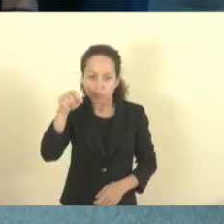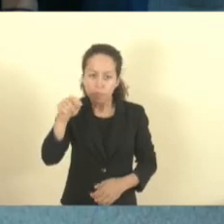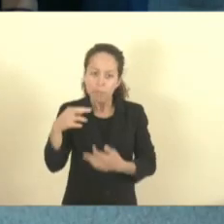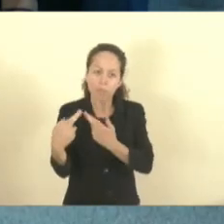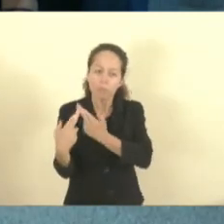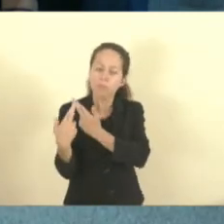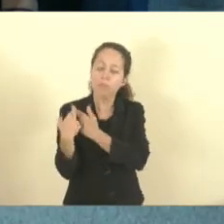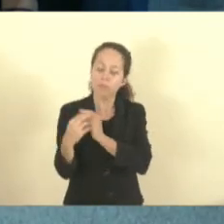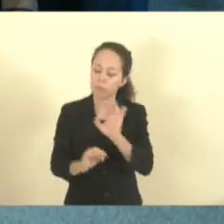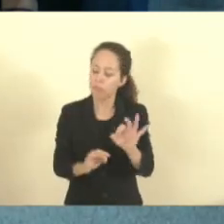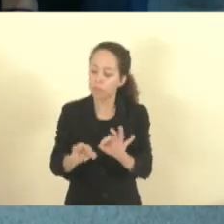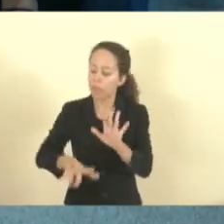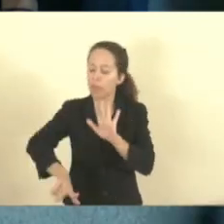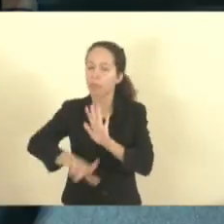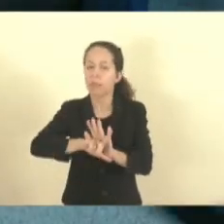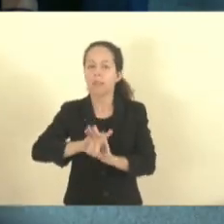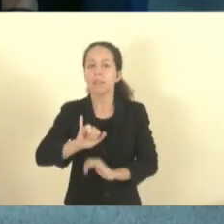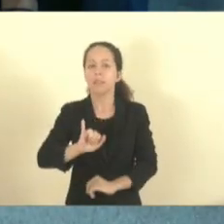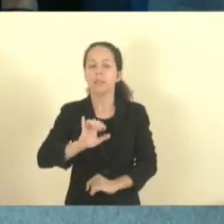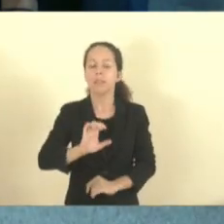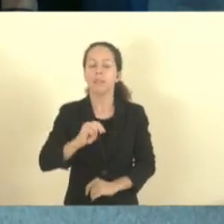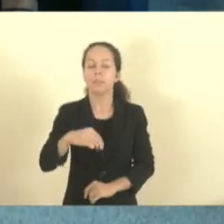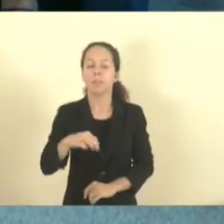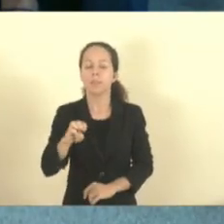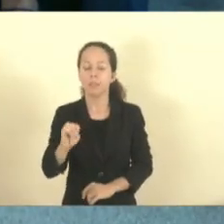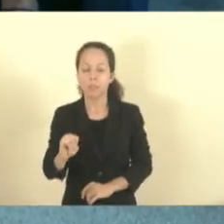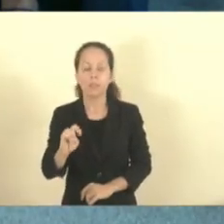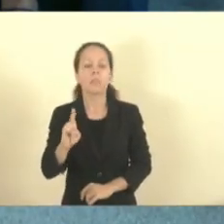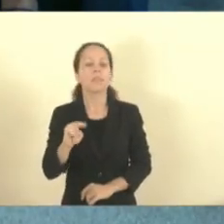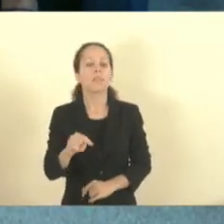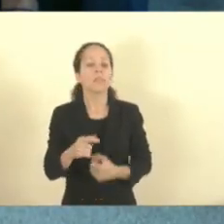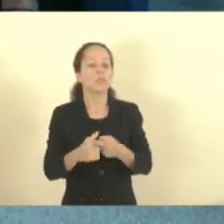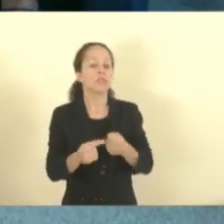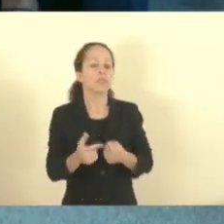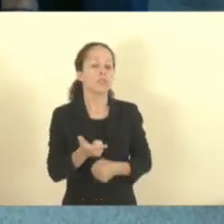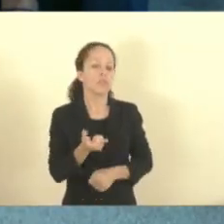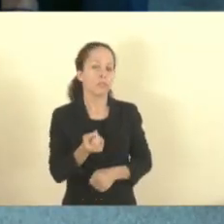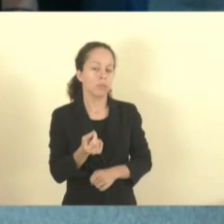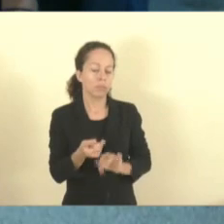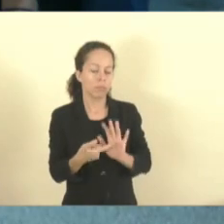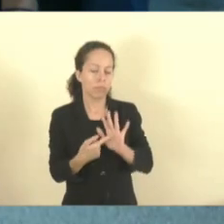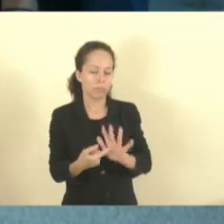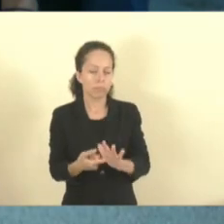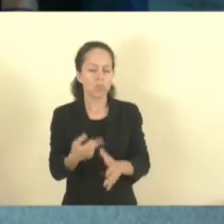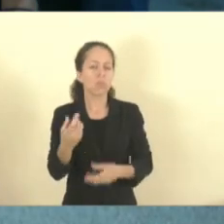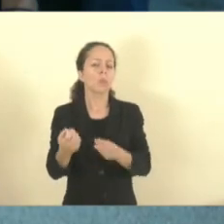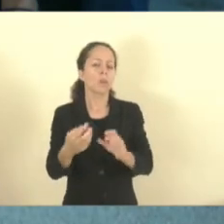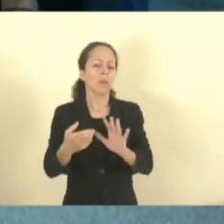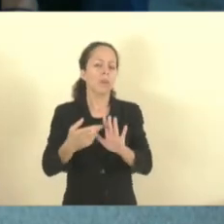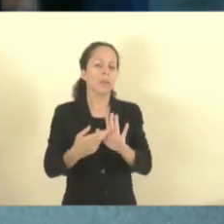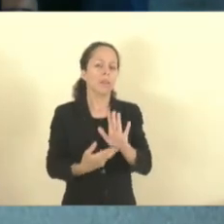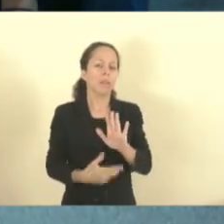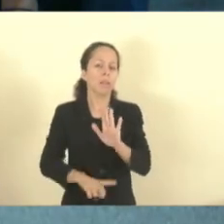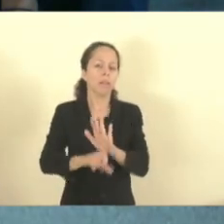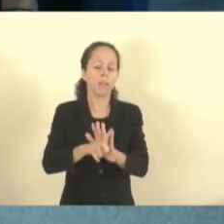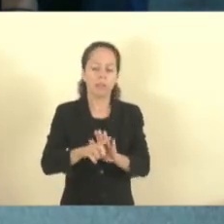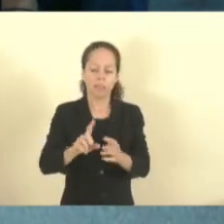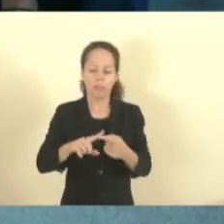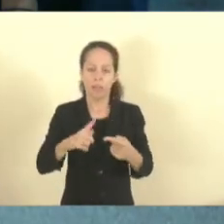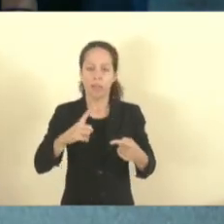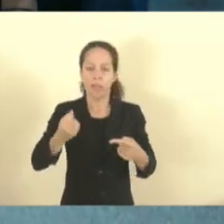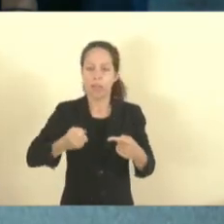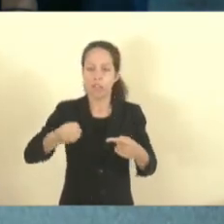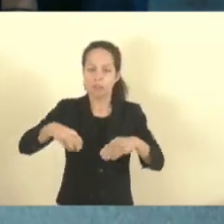ICMS. É uma alteração no artigo 20, que para saídas internas de leite, exceto leite em pó e leite